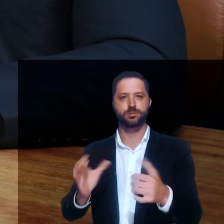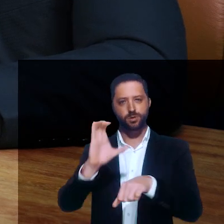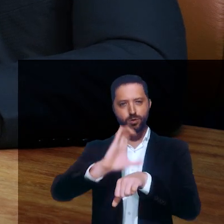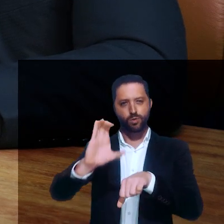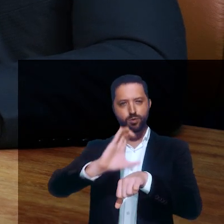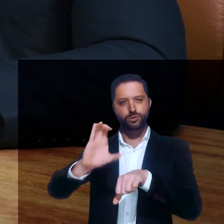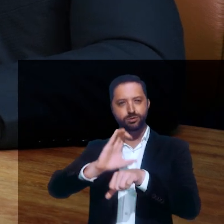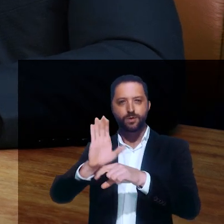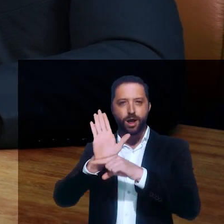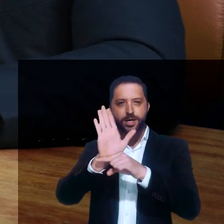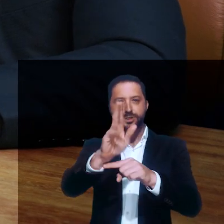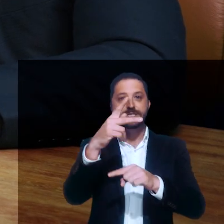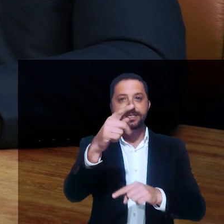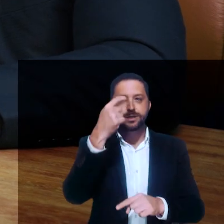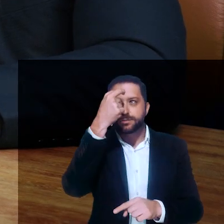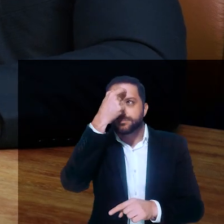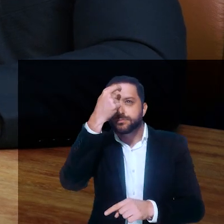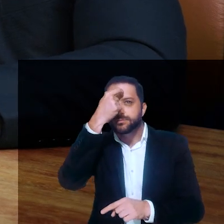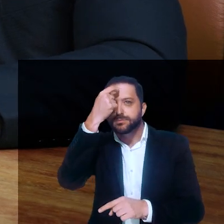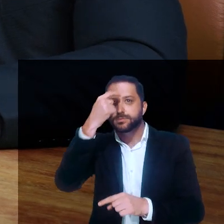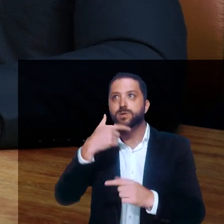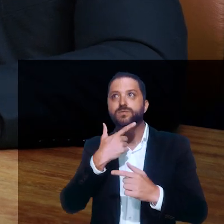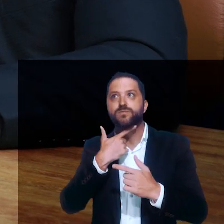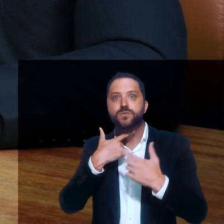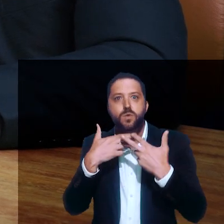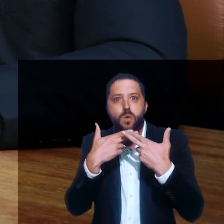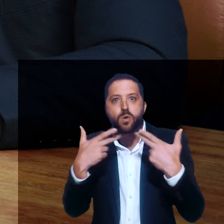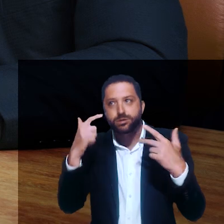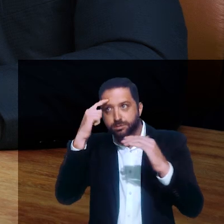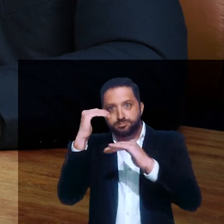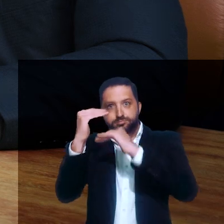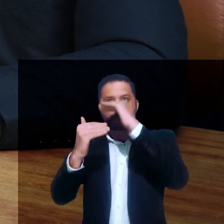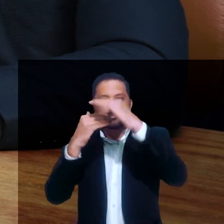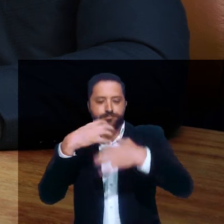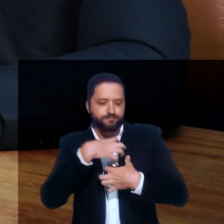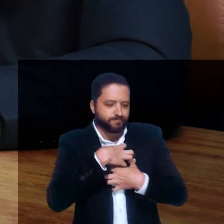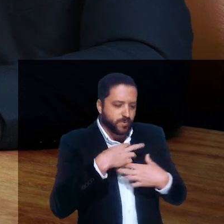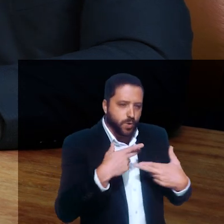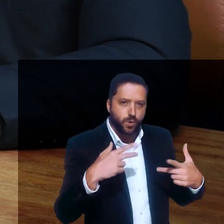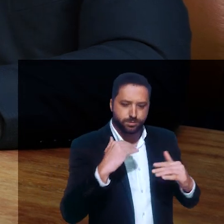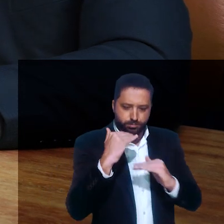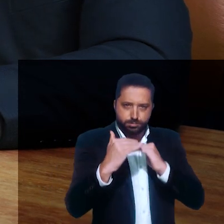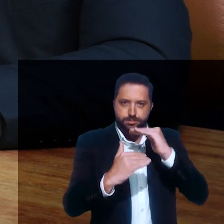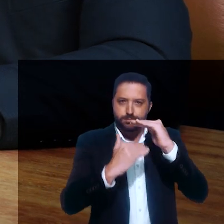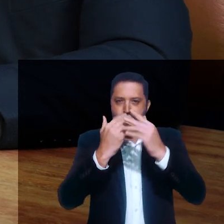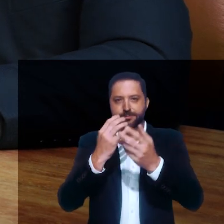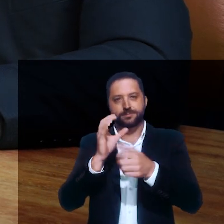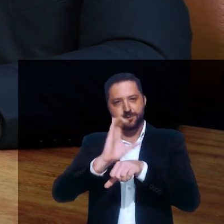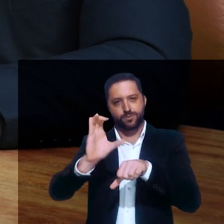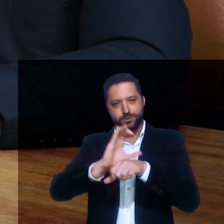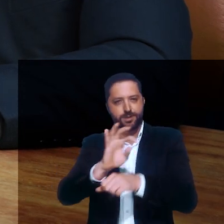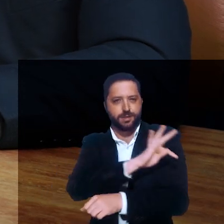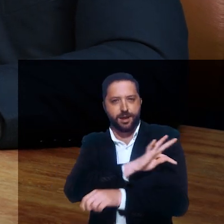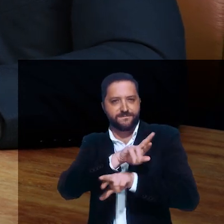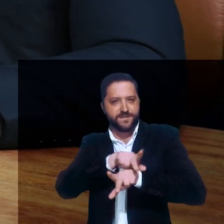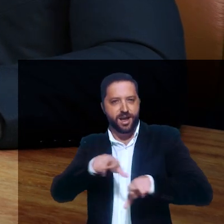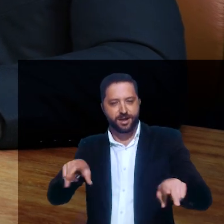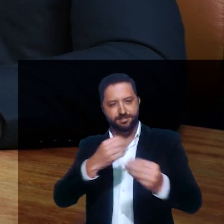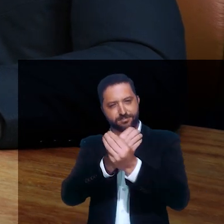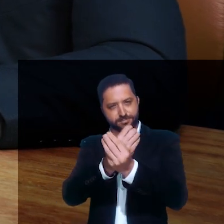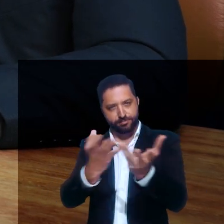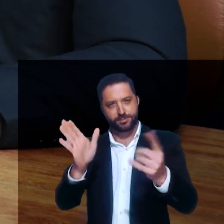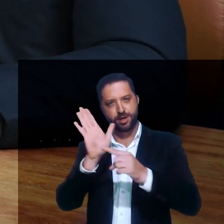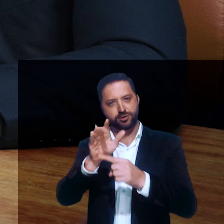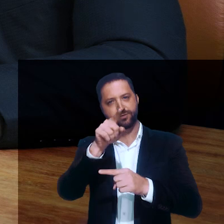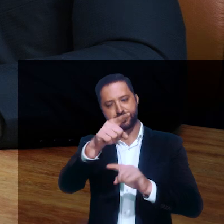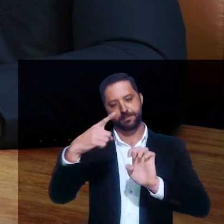oferecendo cursos para mudar a mentalidade, para que eles adquiram habilidades socioemocionais, para acreditar neles, e técnicas